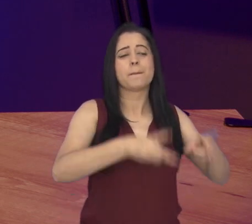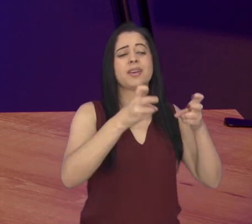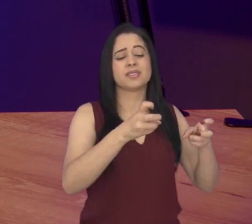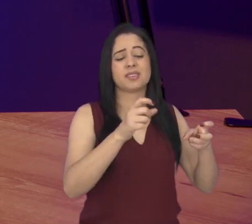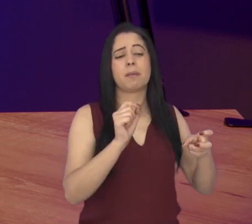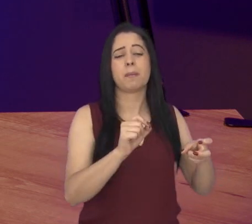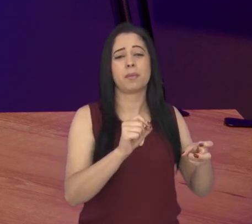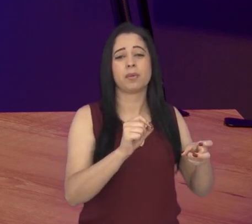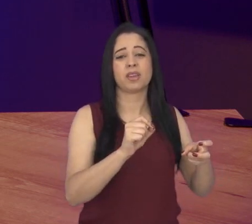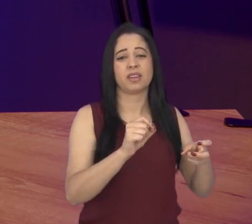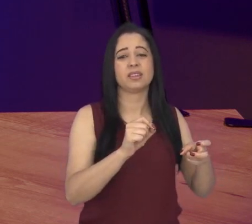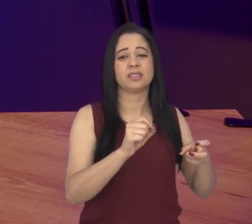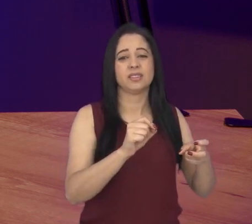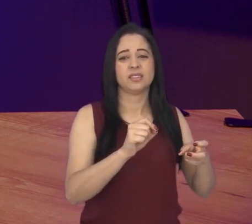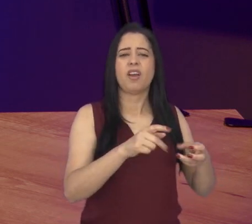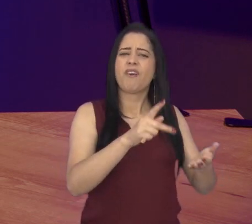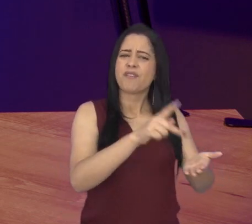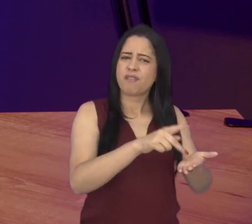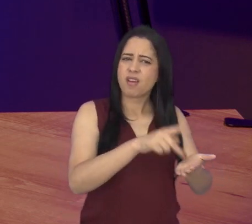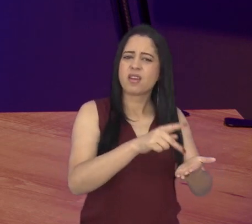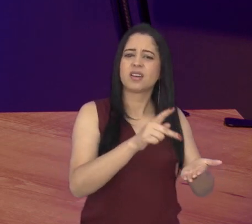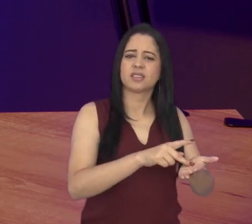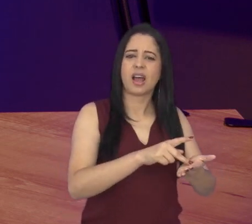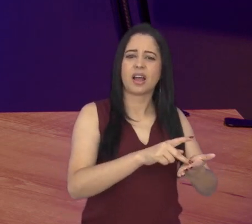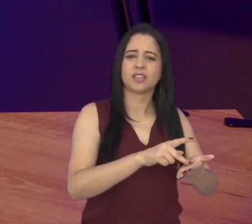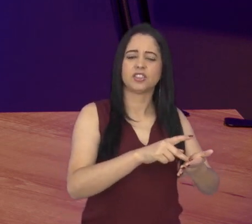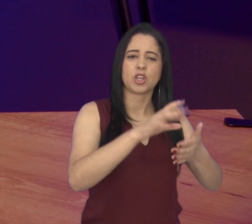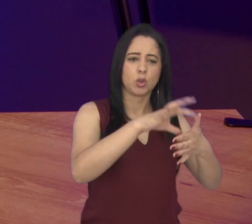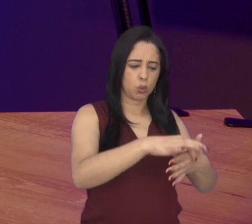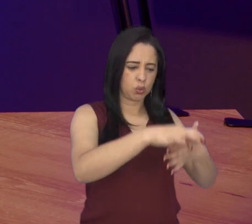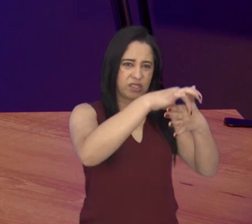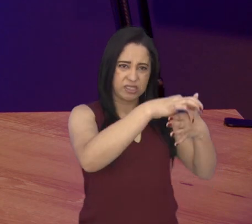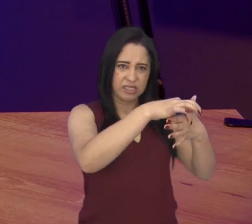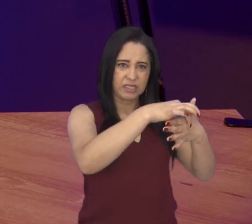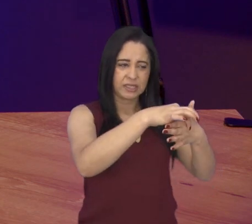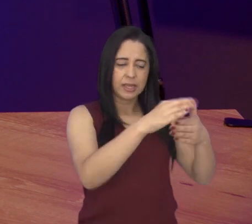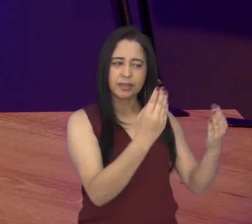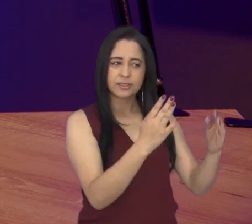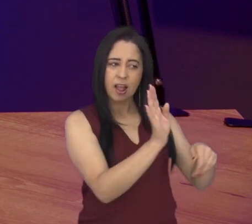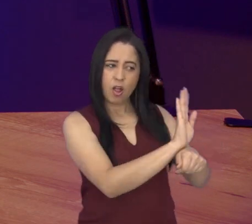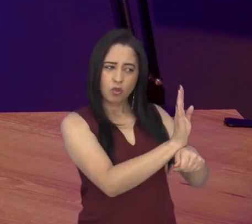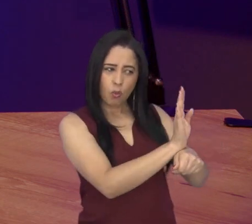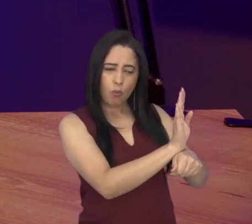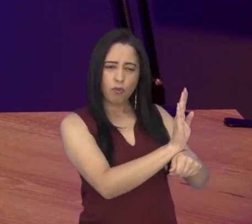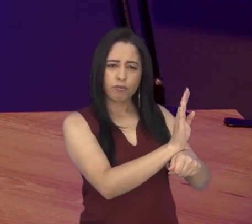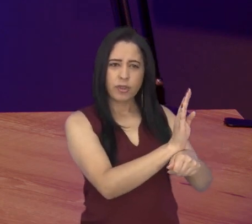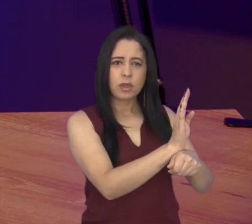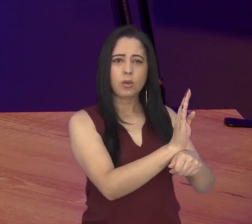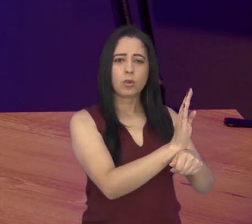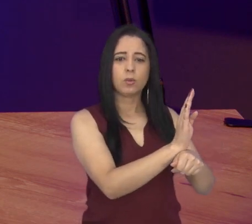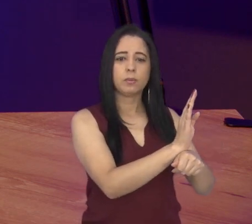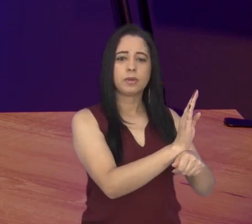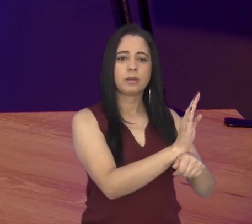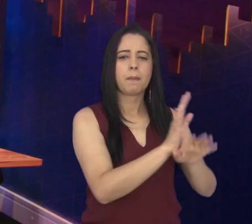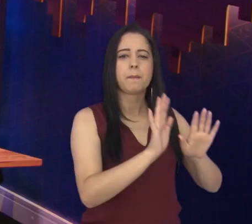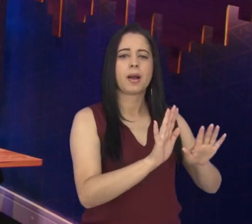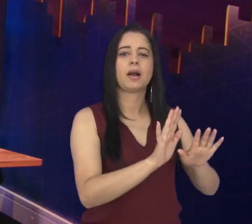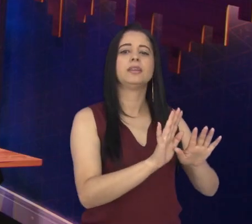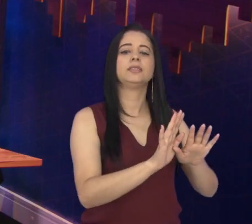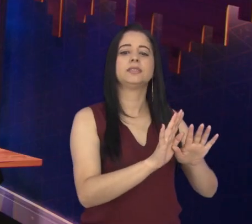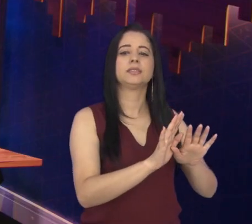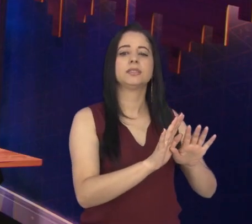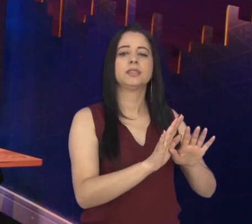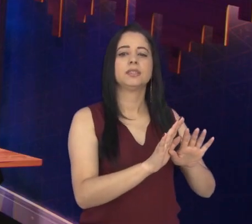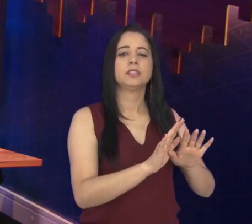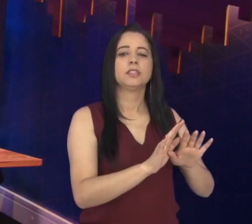é preciso, né, reforçar isso. E realmente, eu acho que dos líderes que a gente tem na ficção e dos